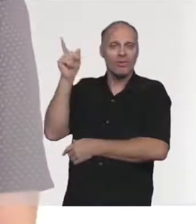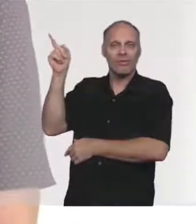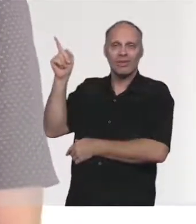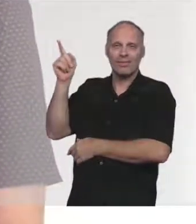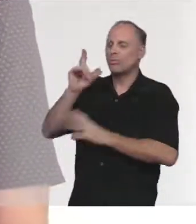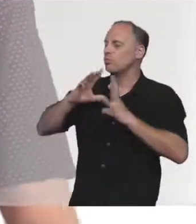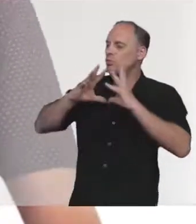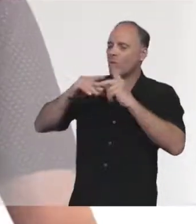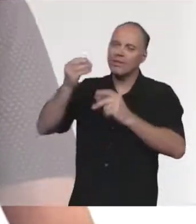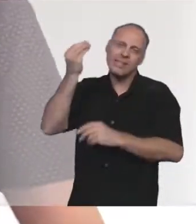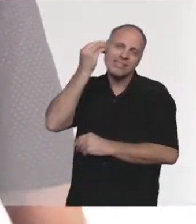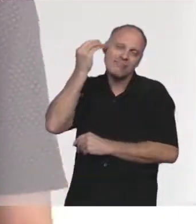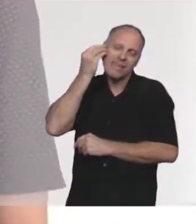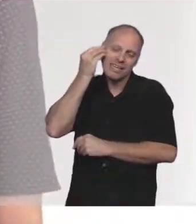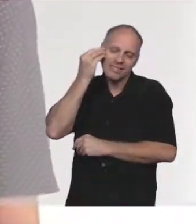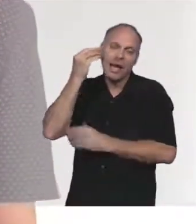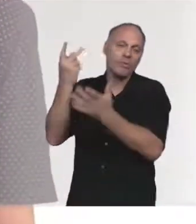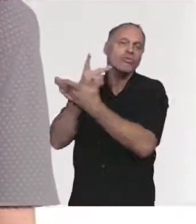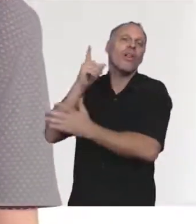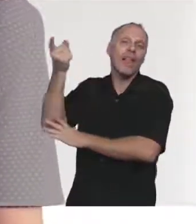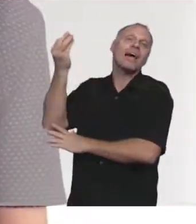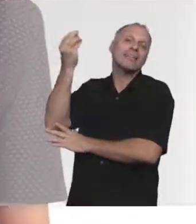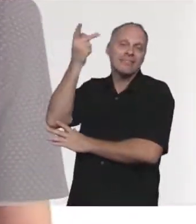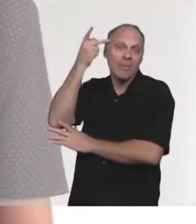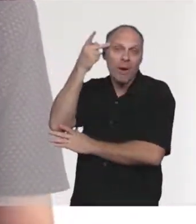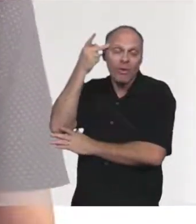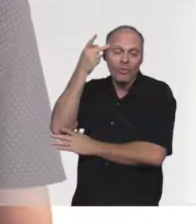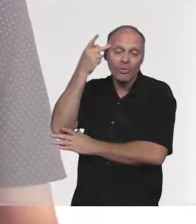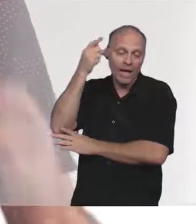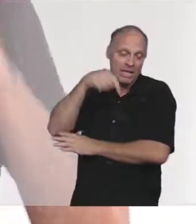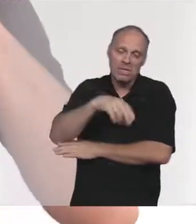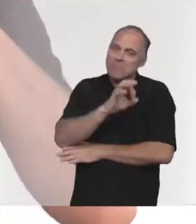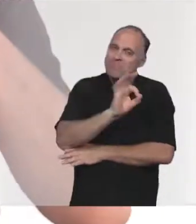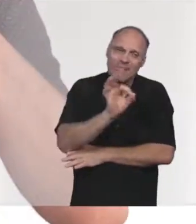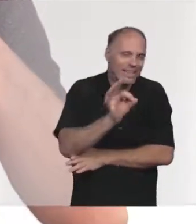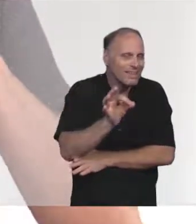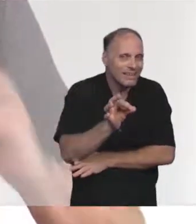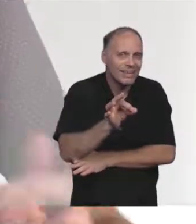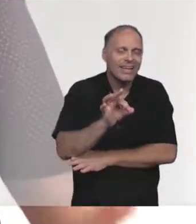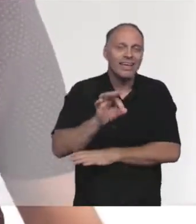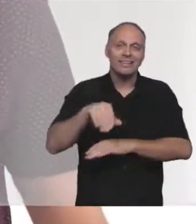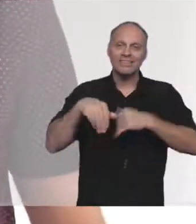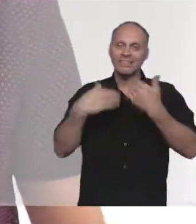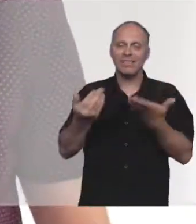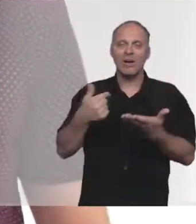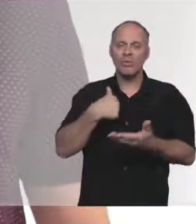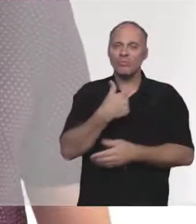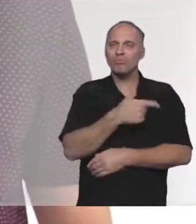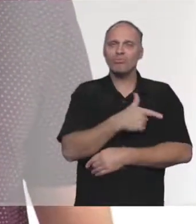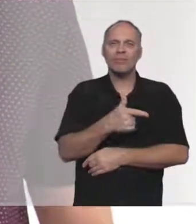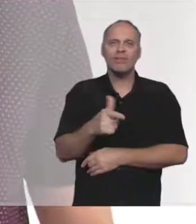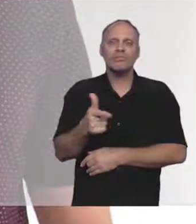Paulo. Toda essa experiência aconteceu lá. Então eu não tenho